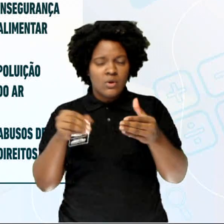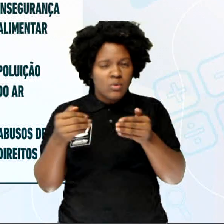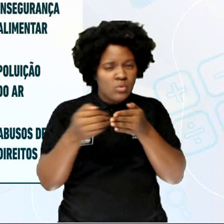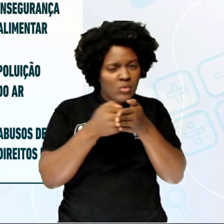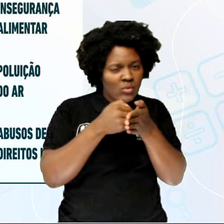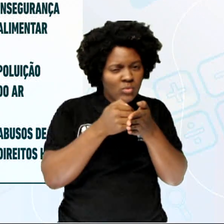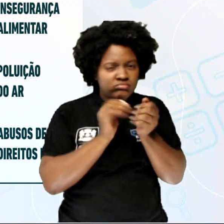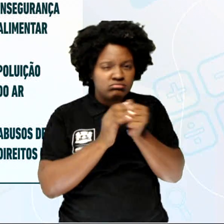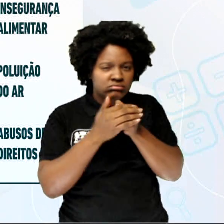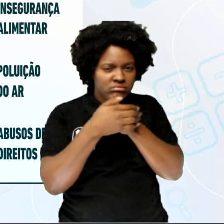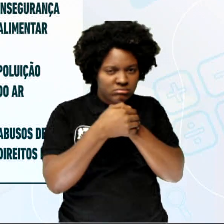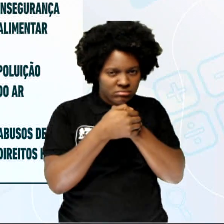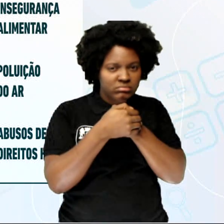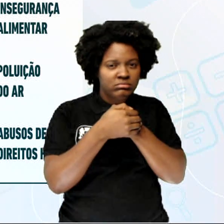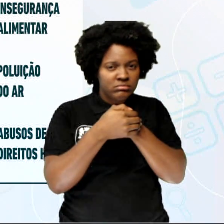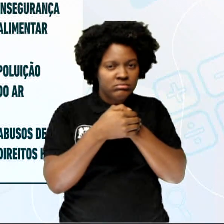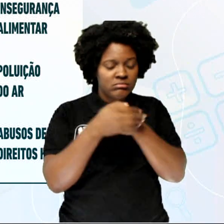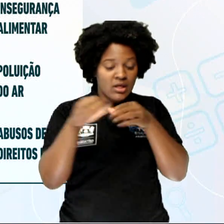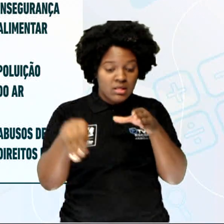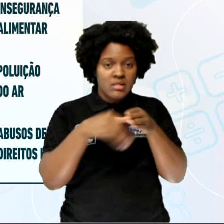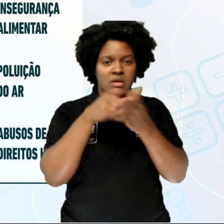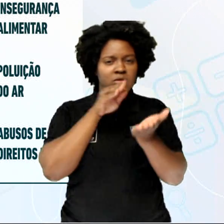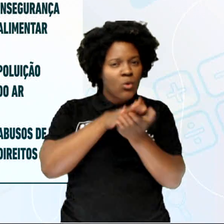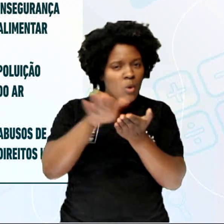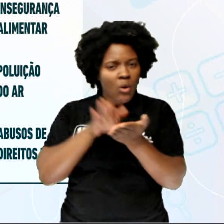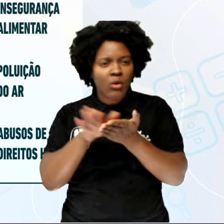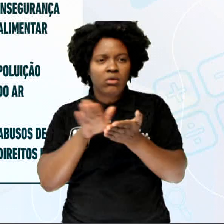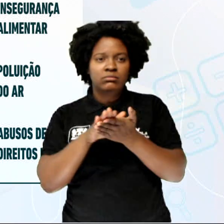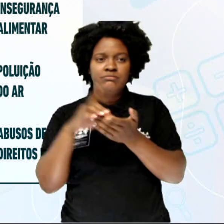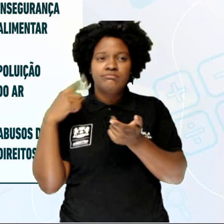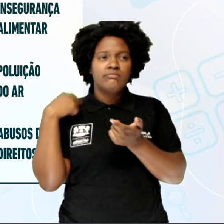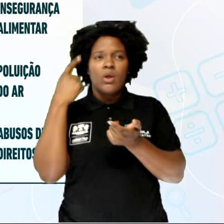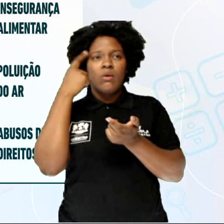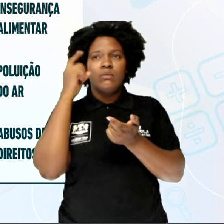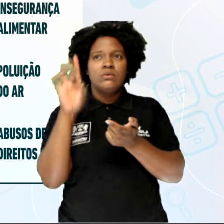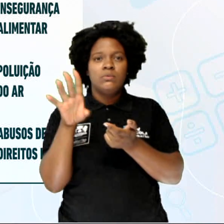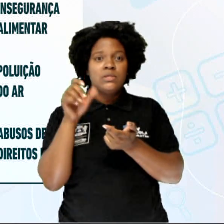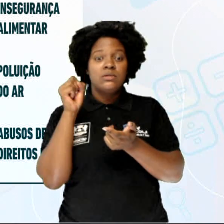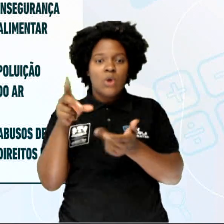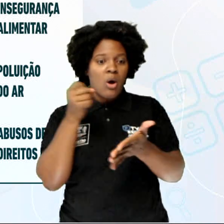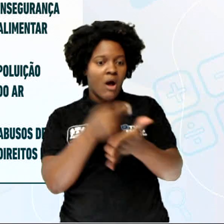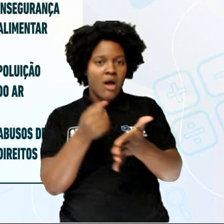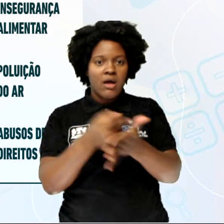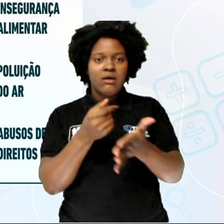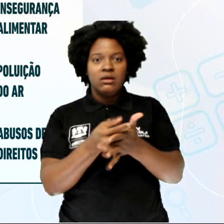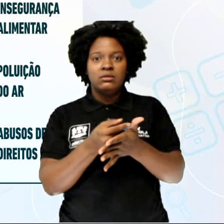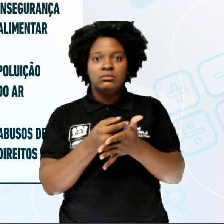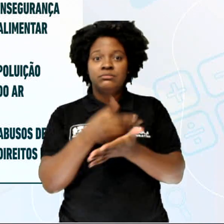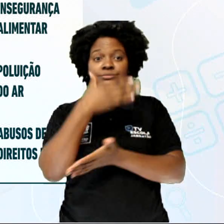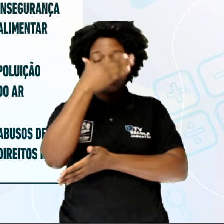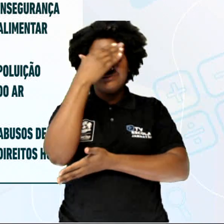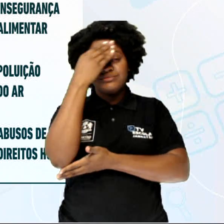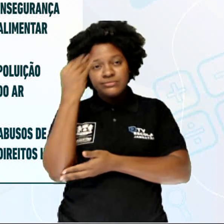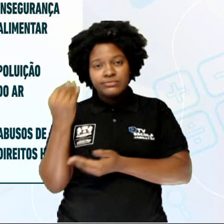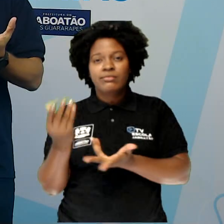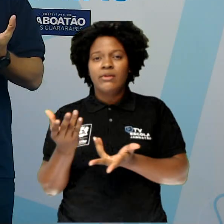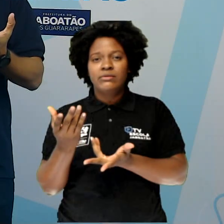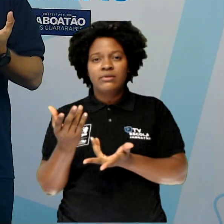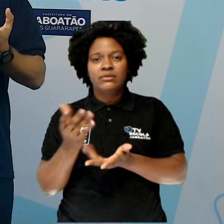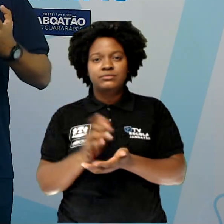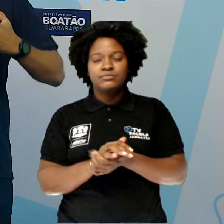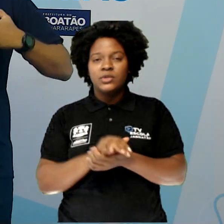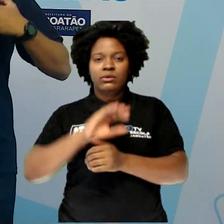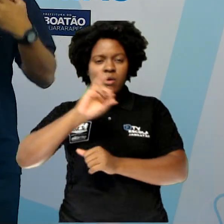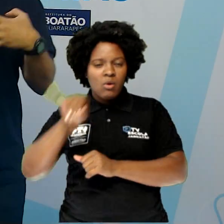escondidinhos dentro do consumismo e que a gente, só pensando no ato de comprar e só